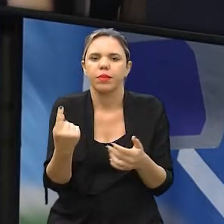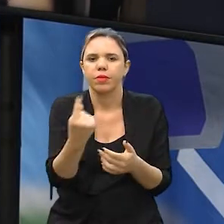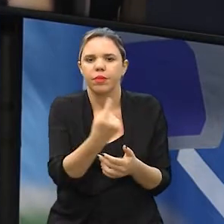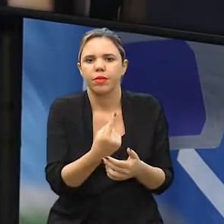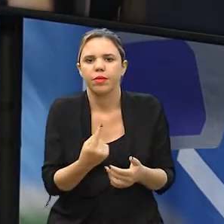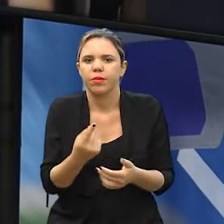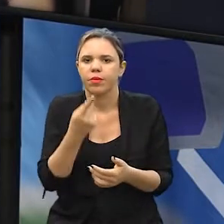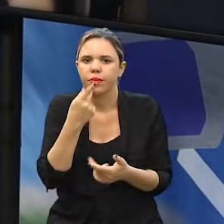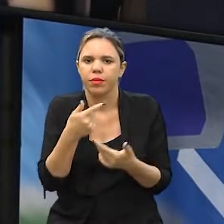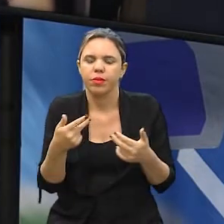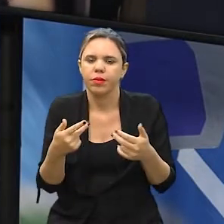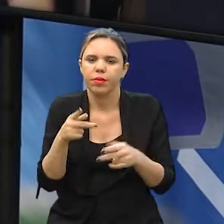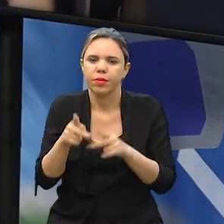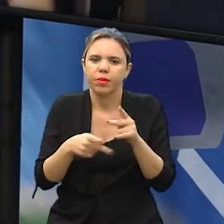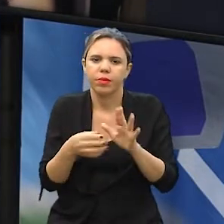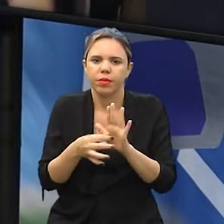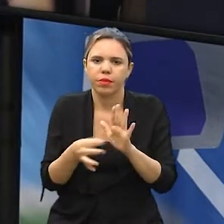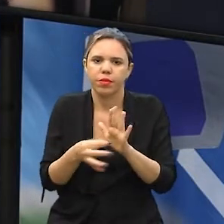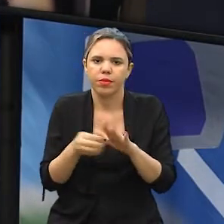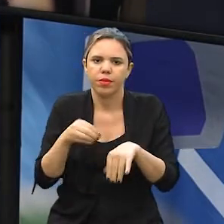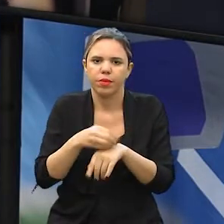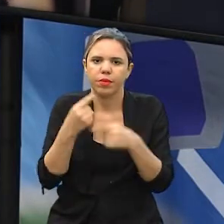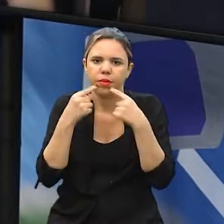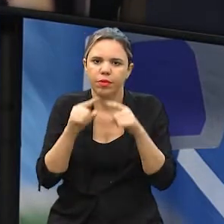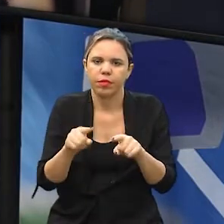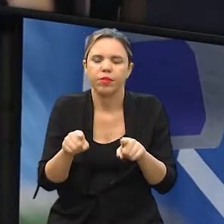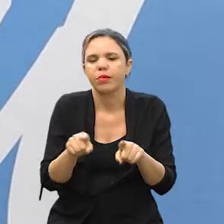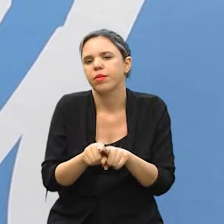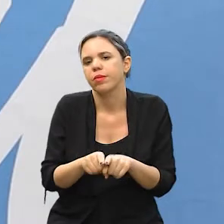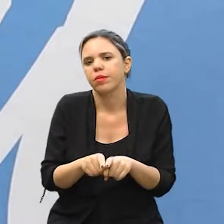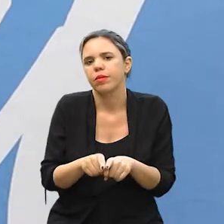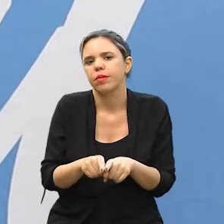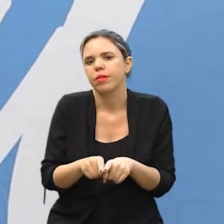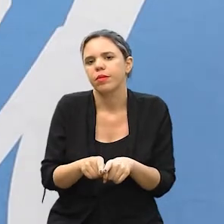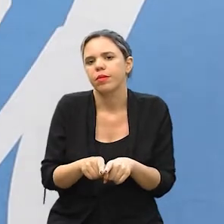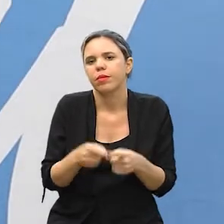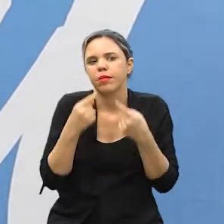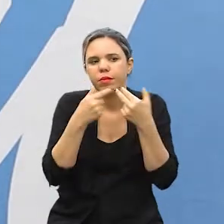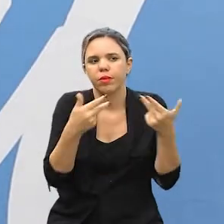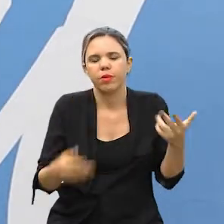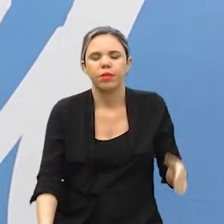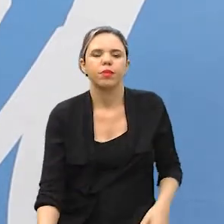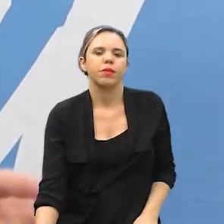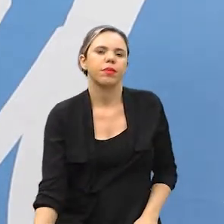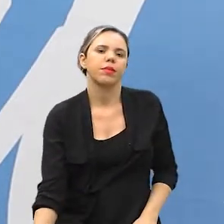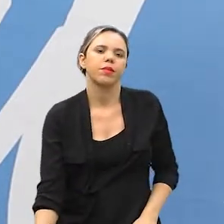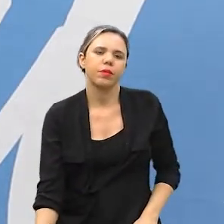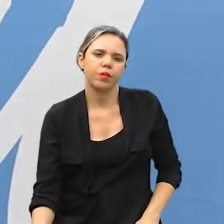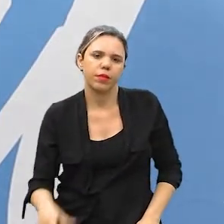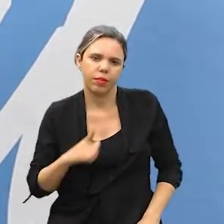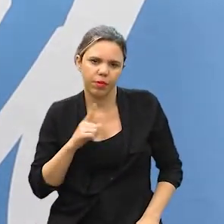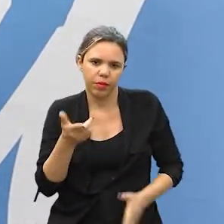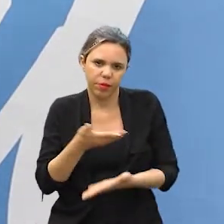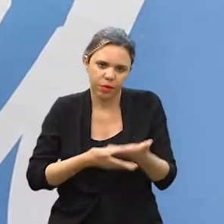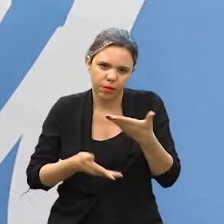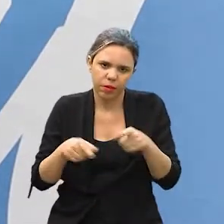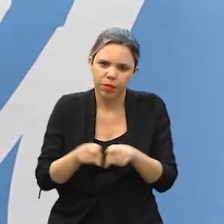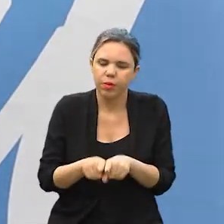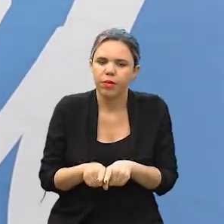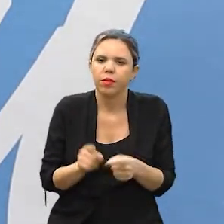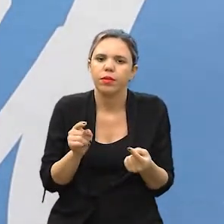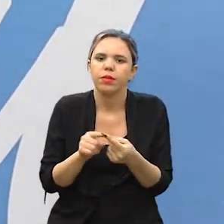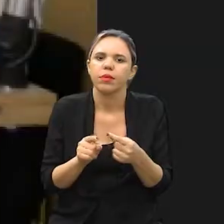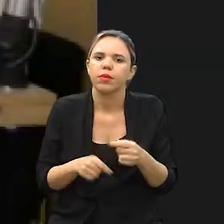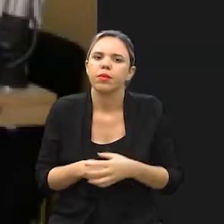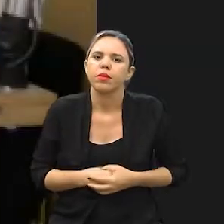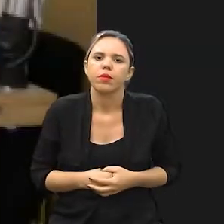um fala alguma coisa. O pessoal sugere algum tipo de reclamação também? Ah, ô Kleber, reclama de tal coisa. Tem essa interação também nesse